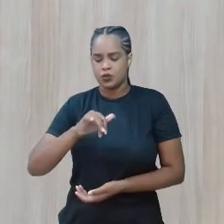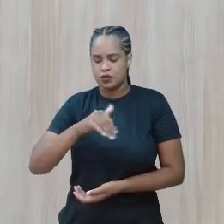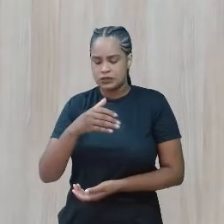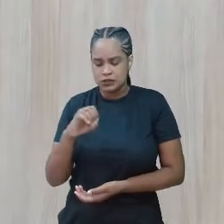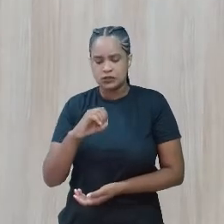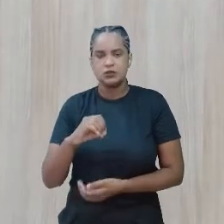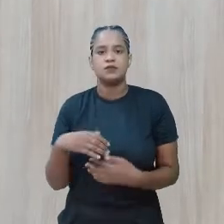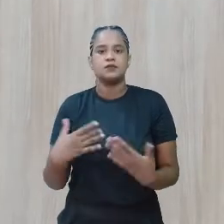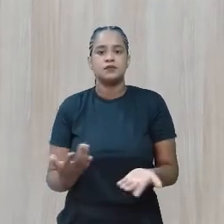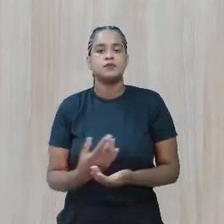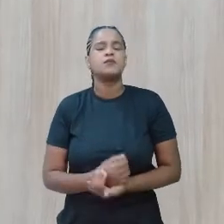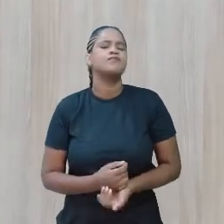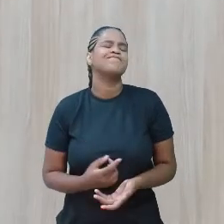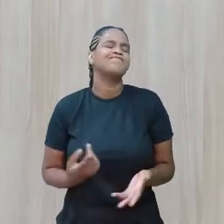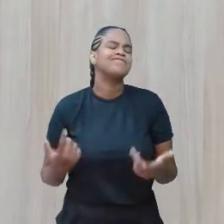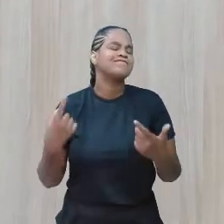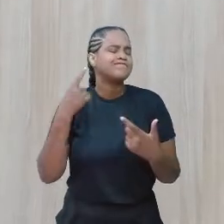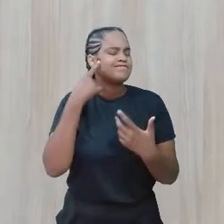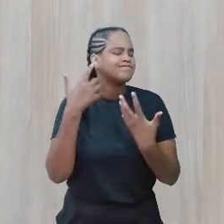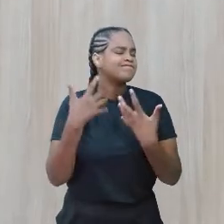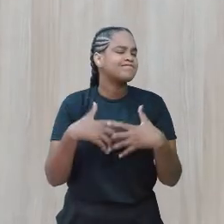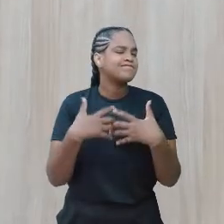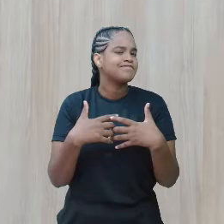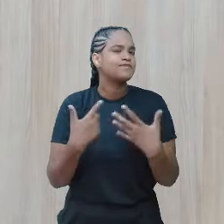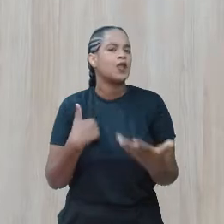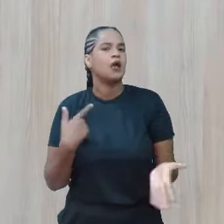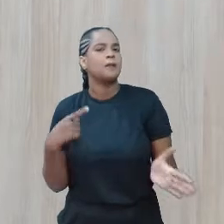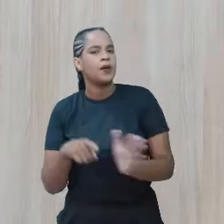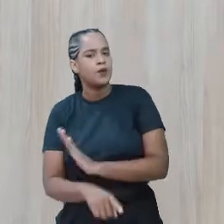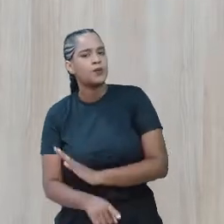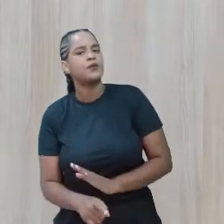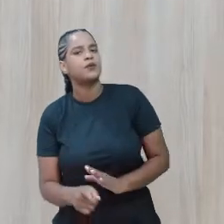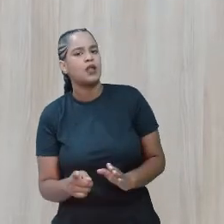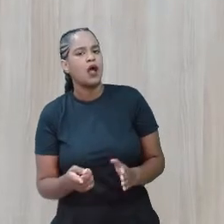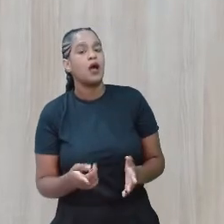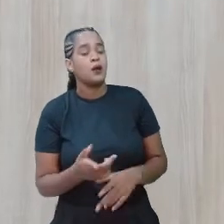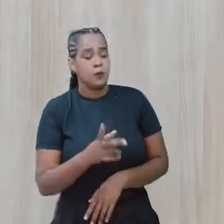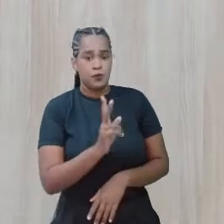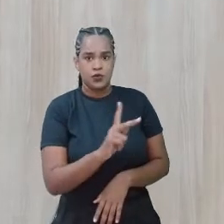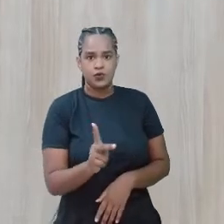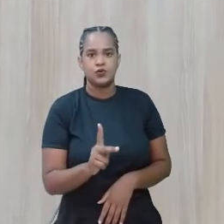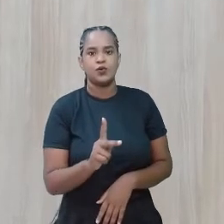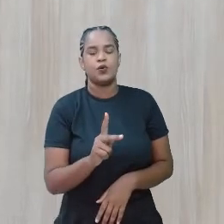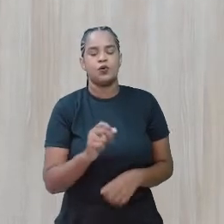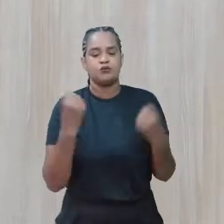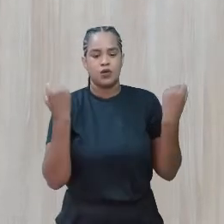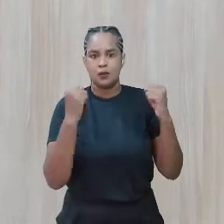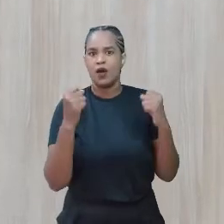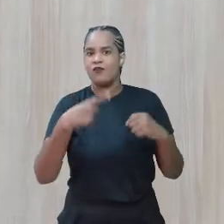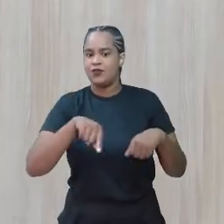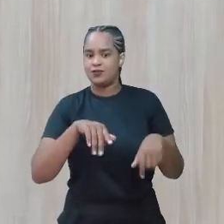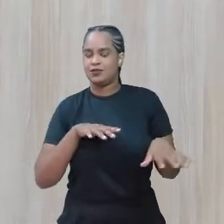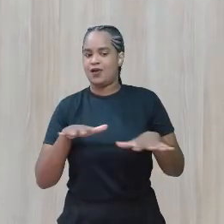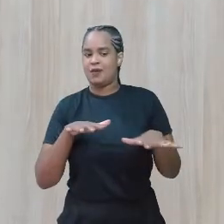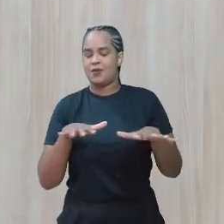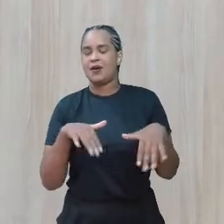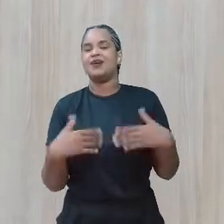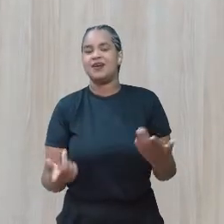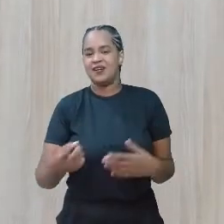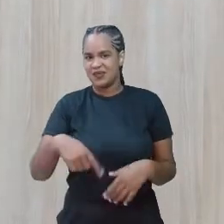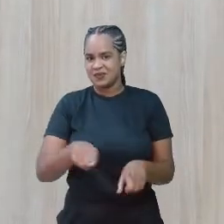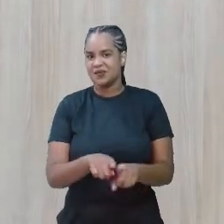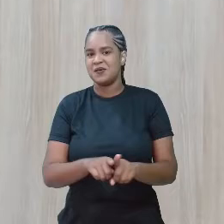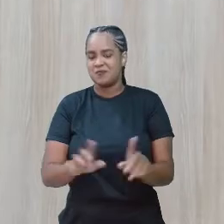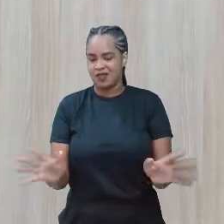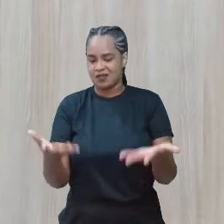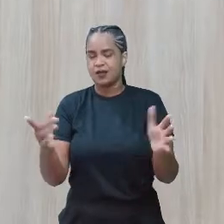um questionamento, vamos começar a movimentar. Eu vi que os professores de educação física mexeram com vocês. Eu vou também mexer. Vocês estão com